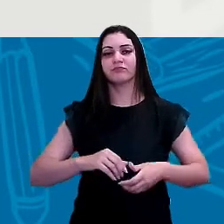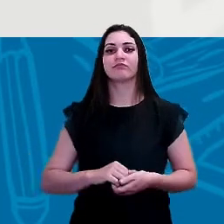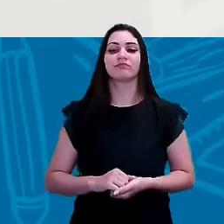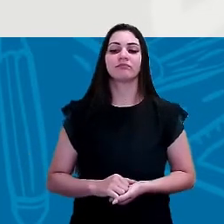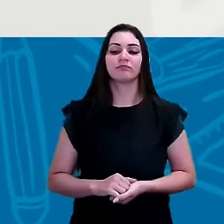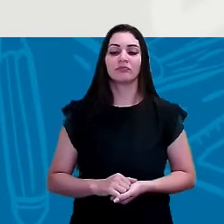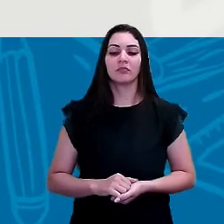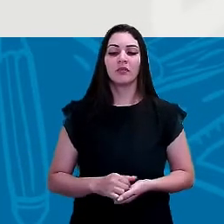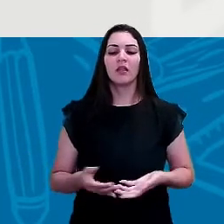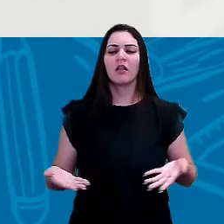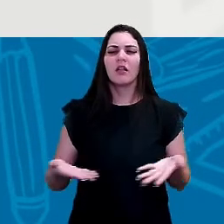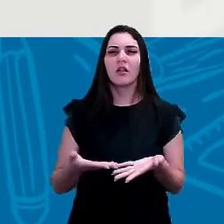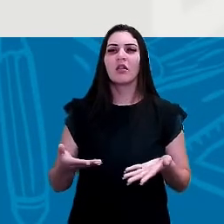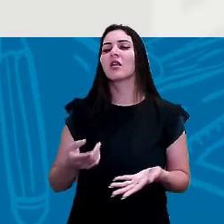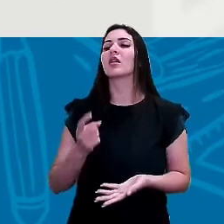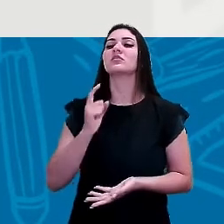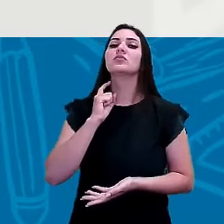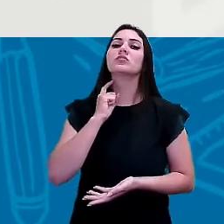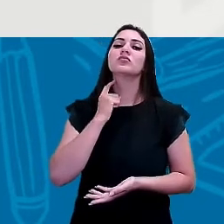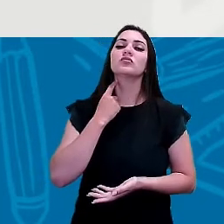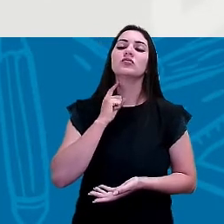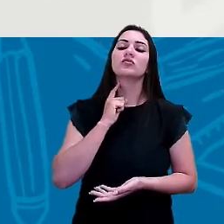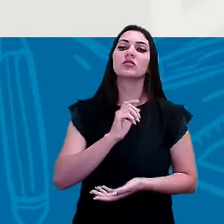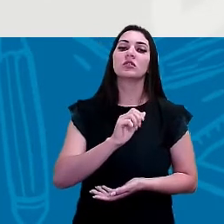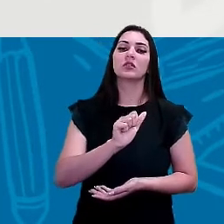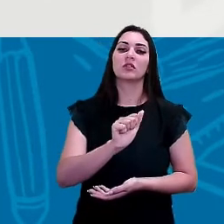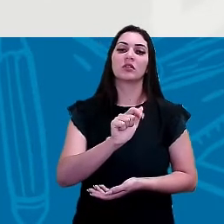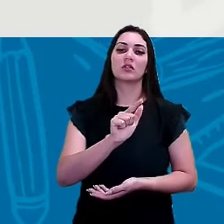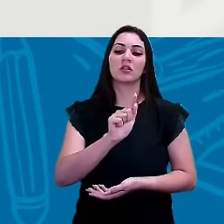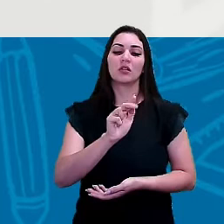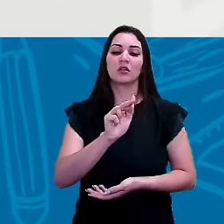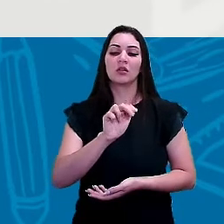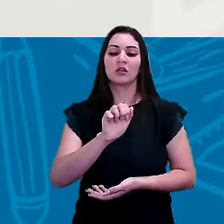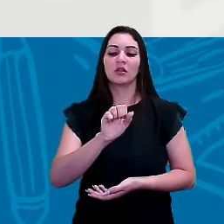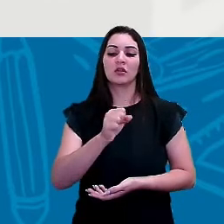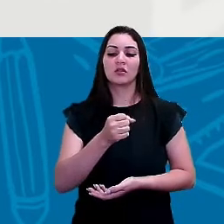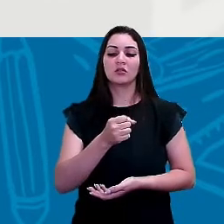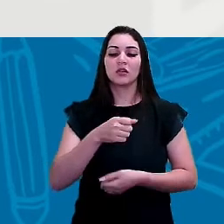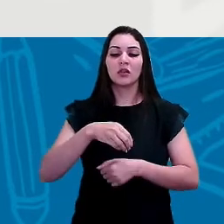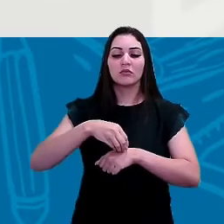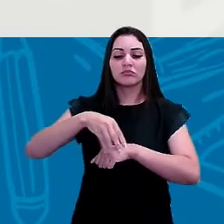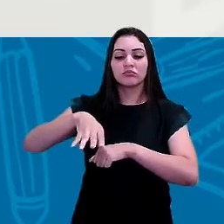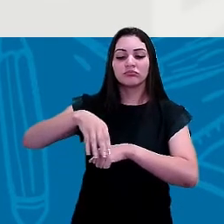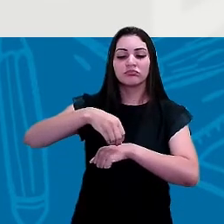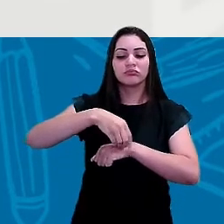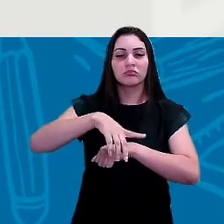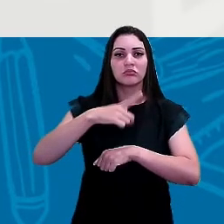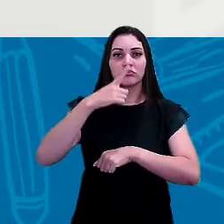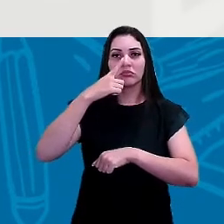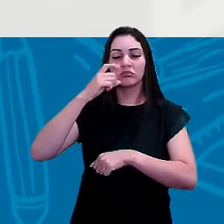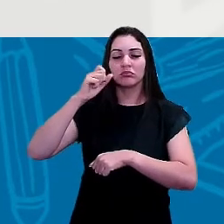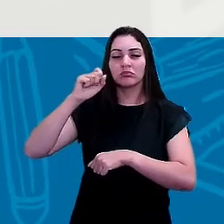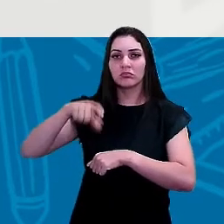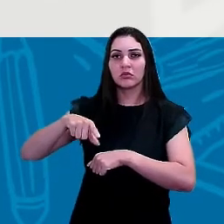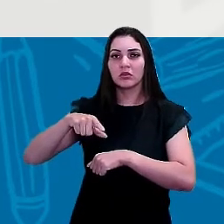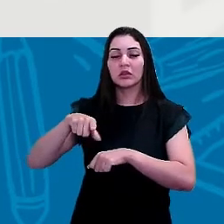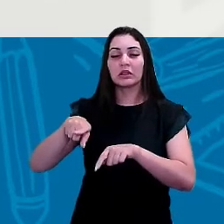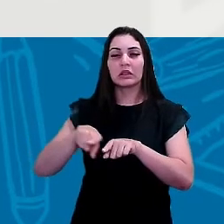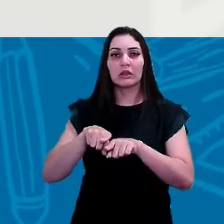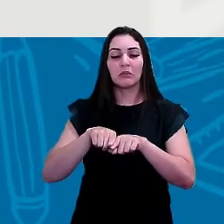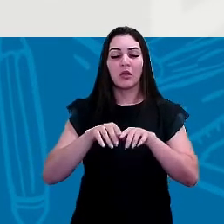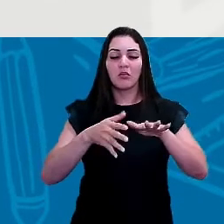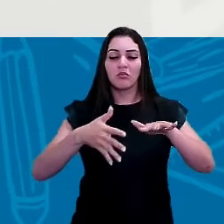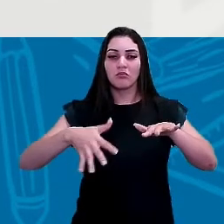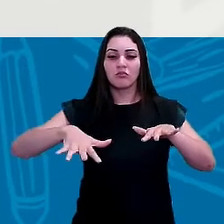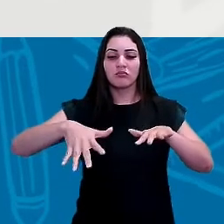Poluição das águas é o lançamento de detritos na água de rios e oceanos e a contaminação de lençóis freáticos por